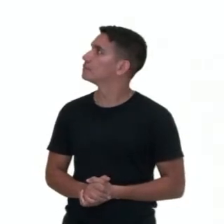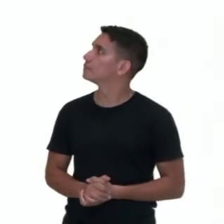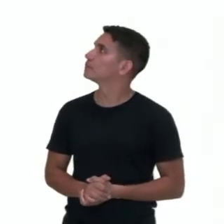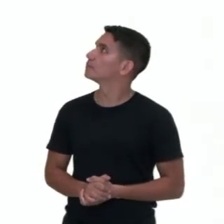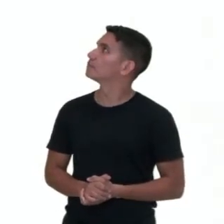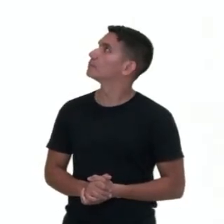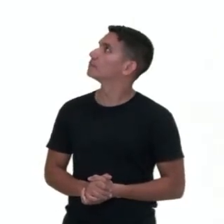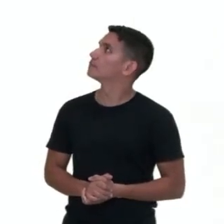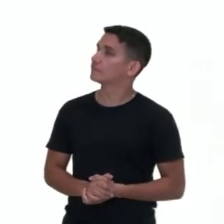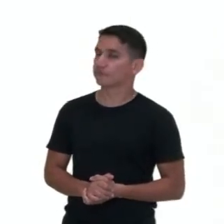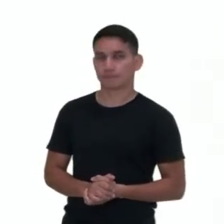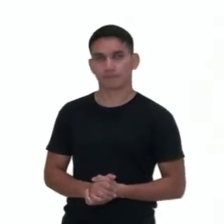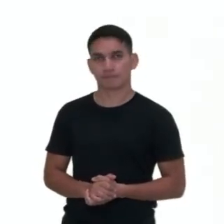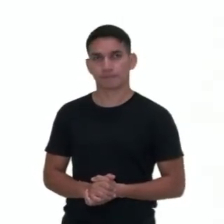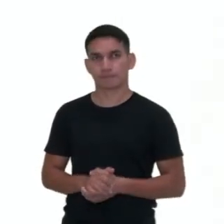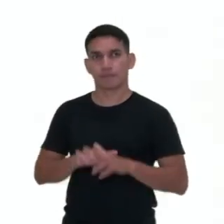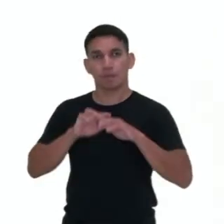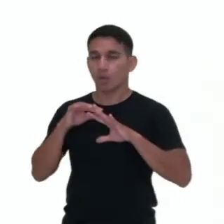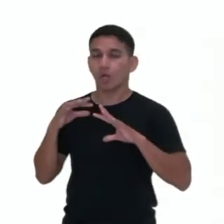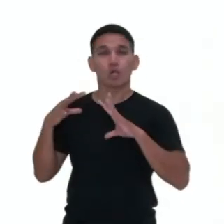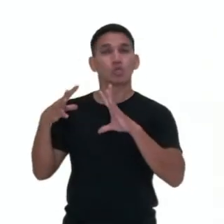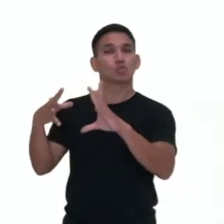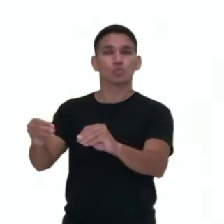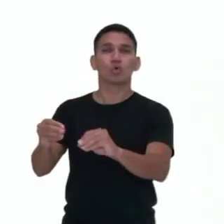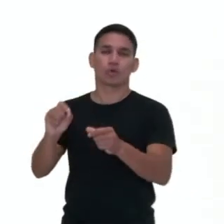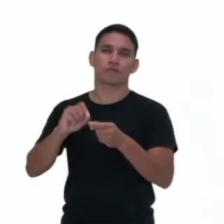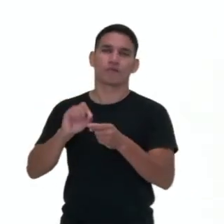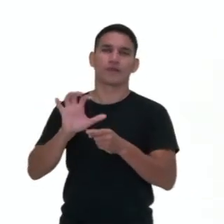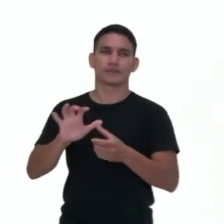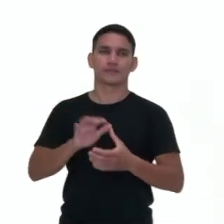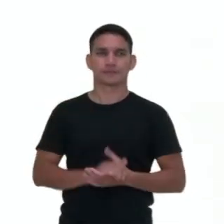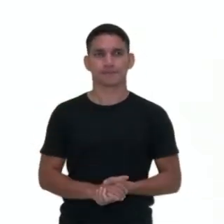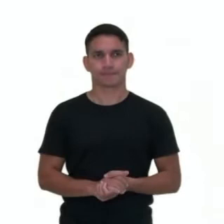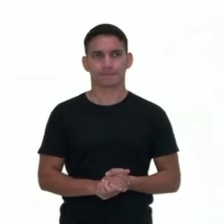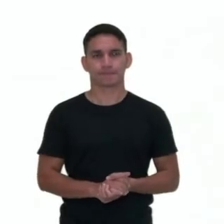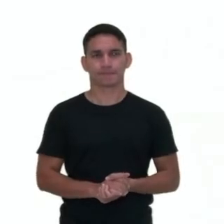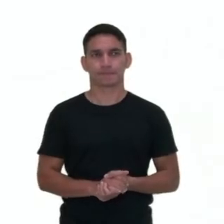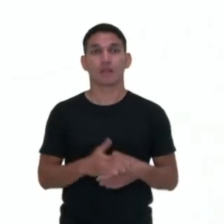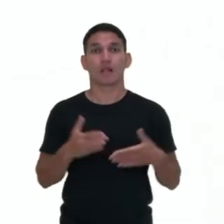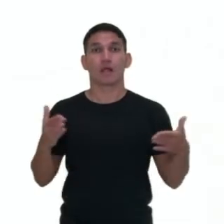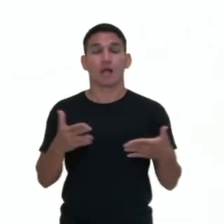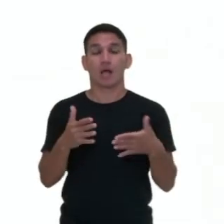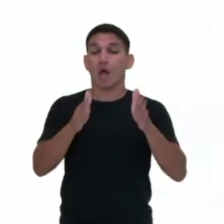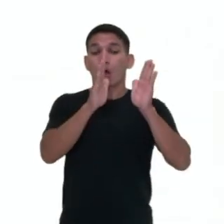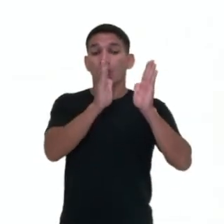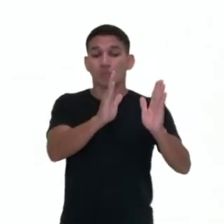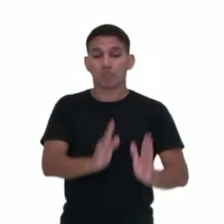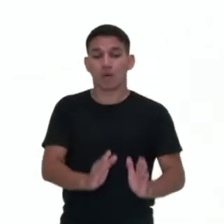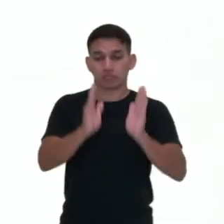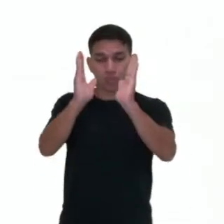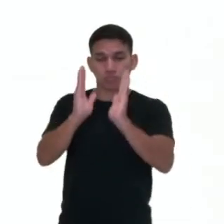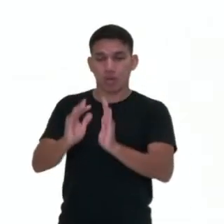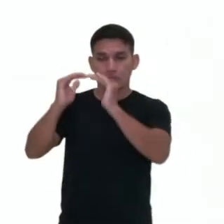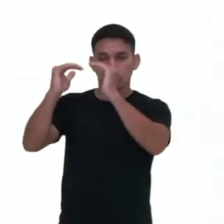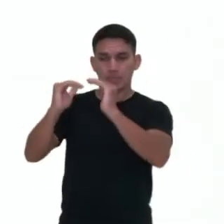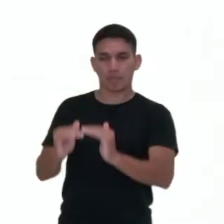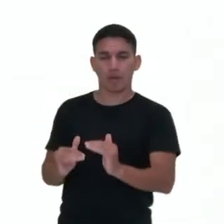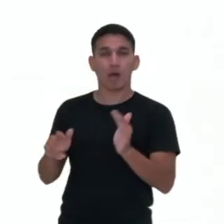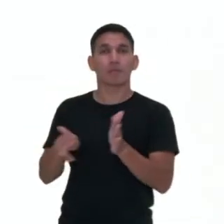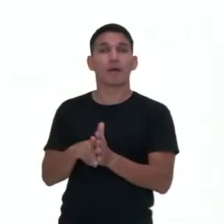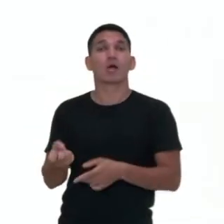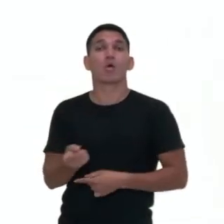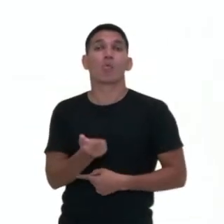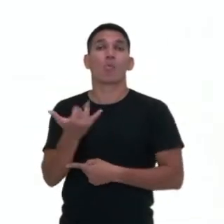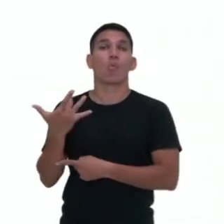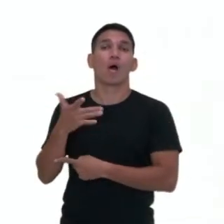da soma 1000. Então, fiz isso aqui para todos, pessoal. A posição que corresponde à